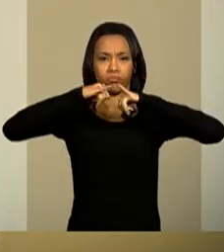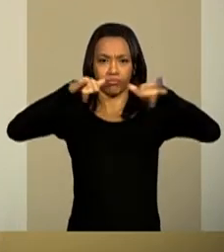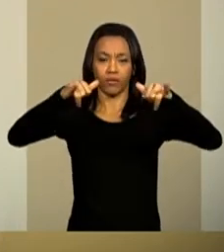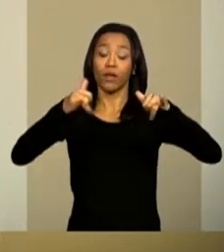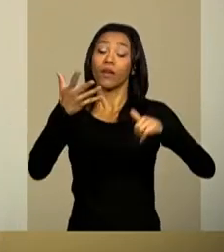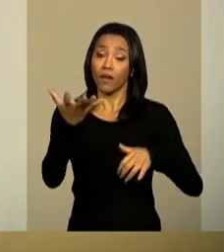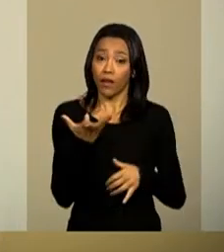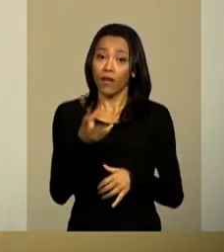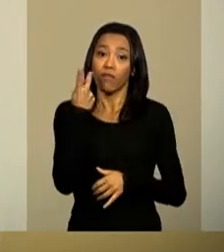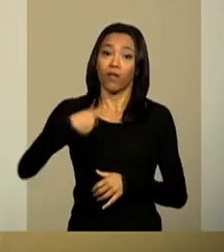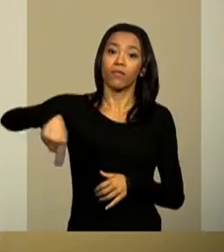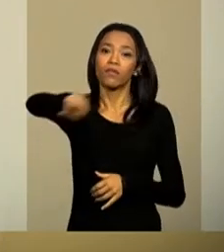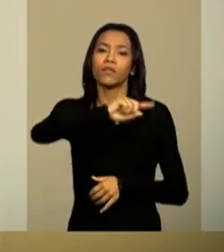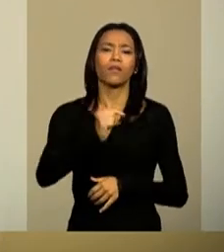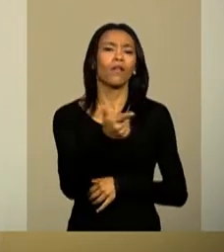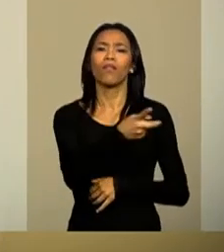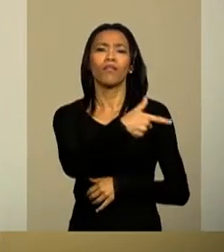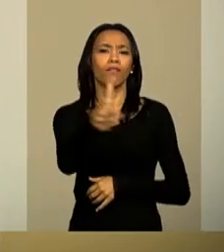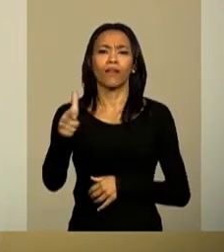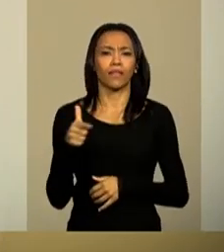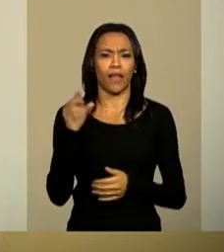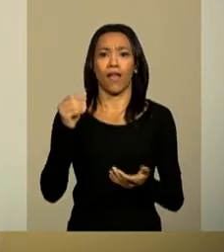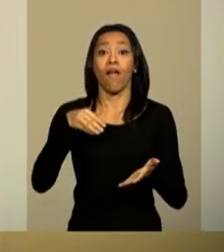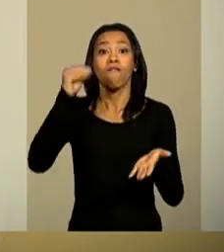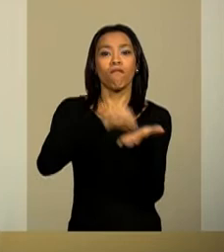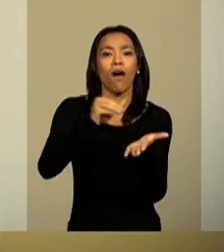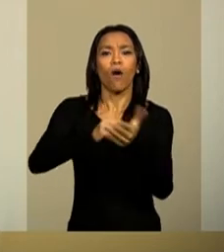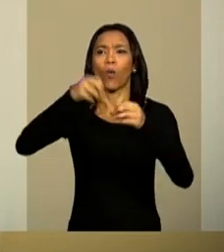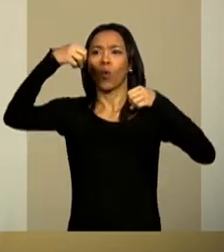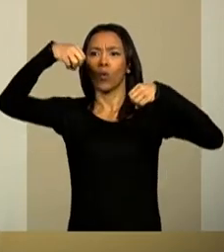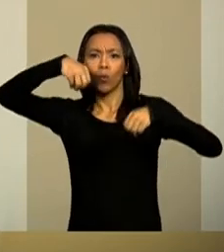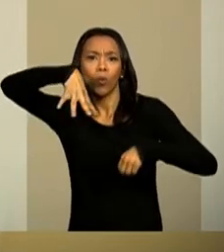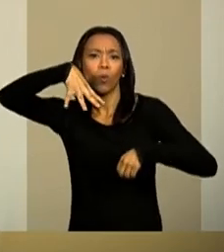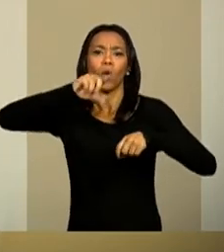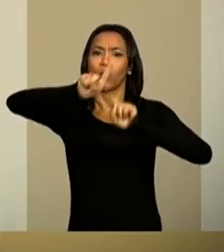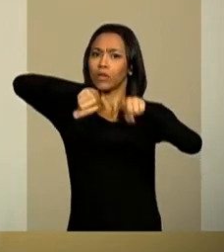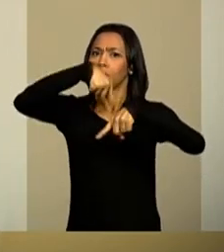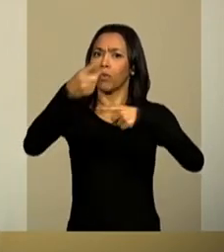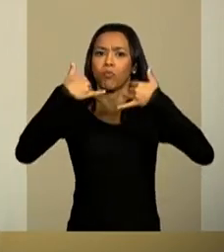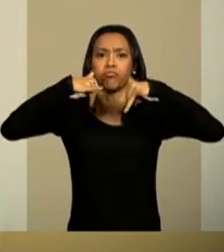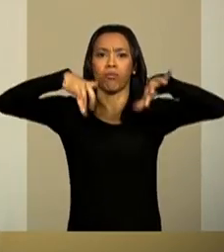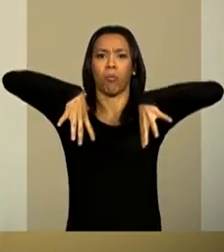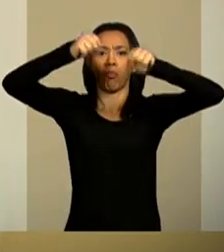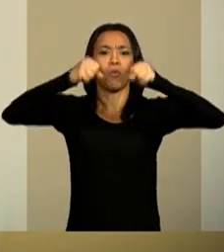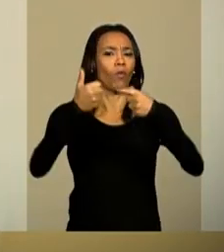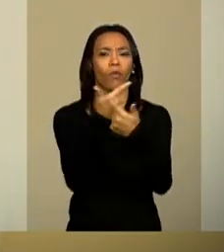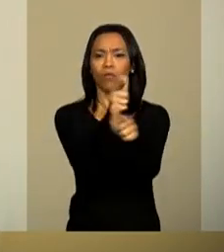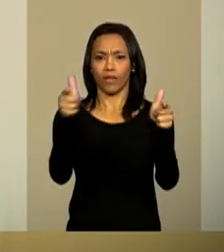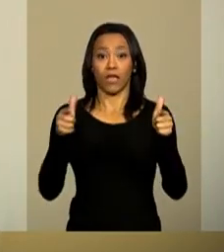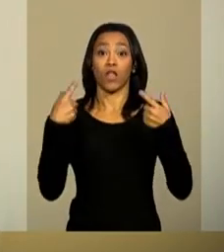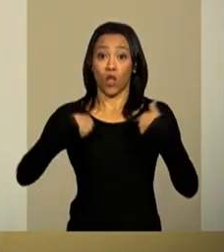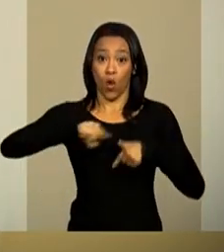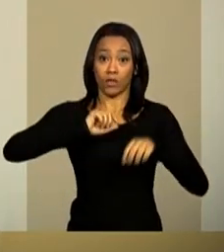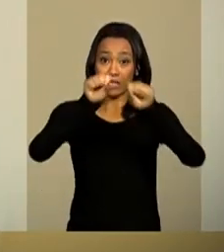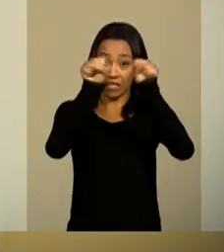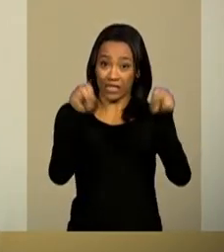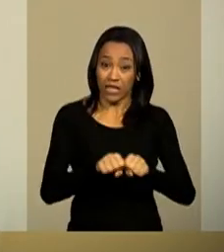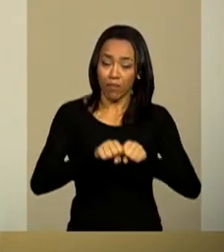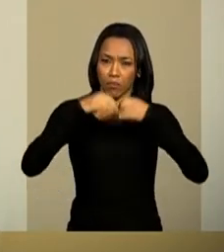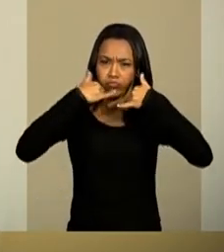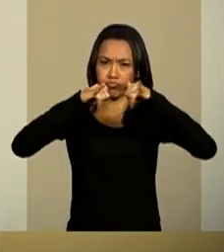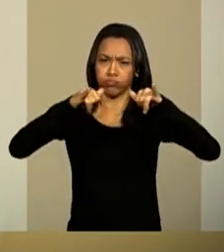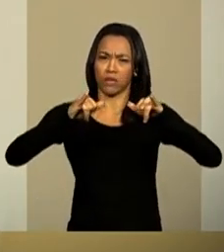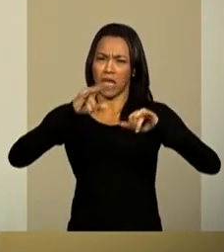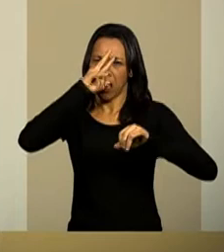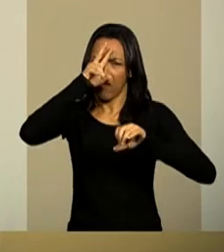a vocês, não haverá falta de luz na Copa nem depois dela. O nosso sistema elétrico é robusto,